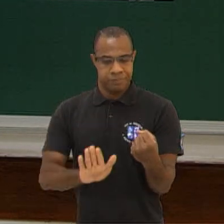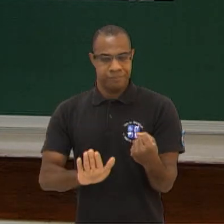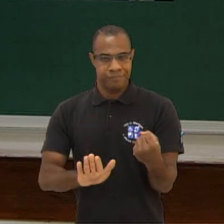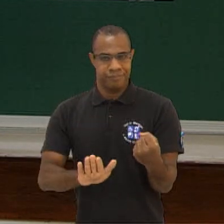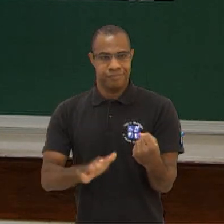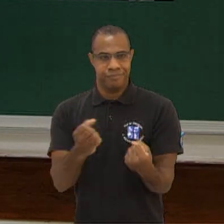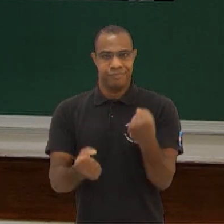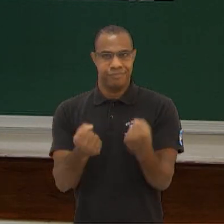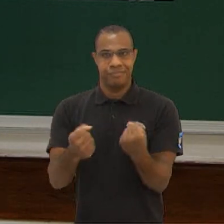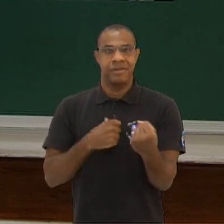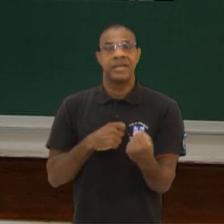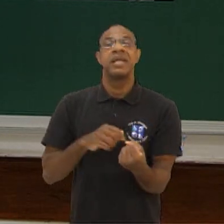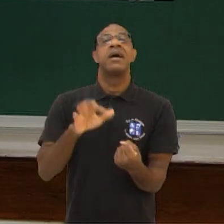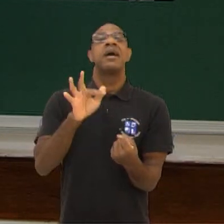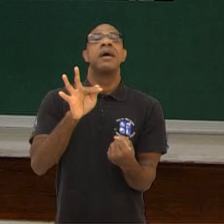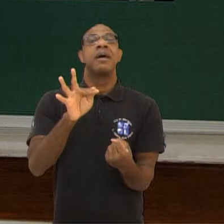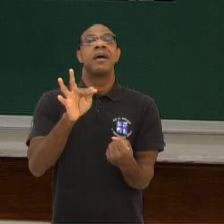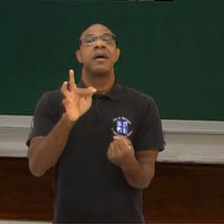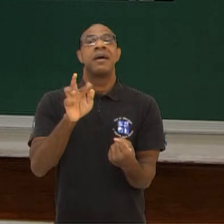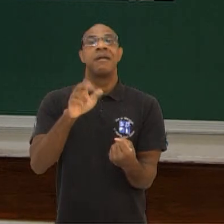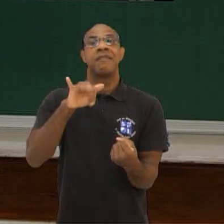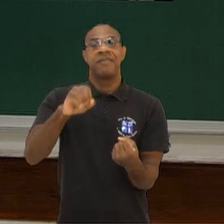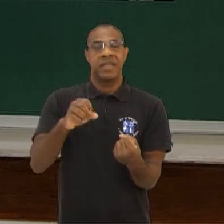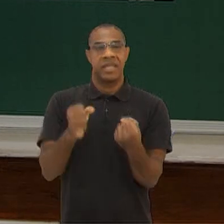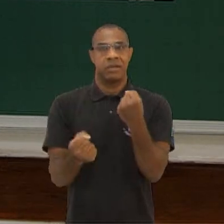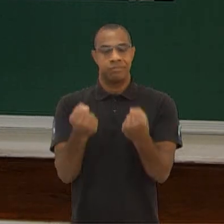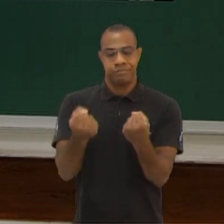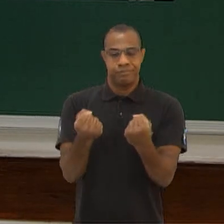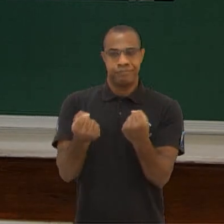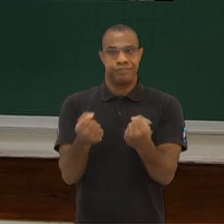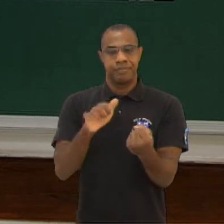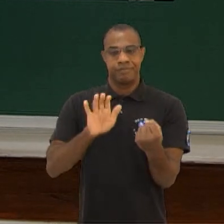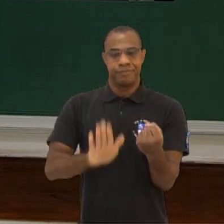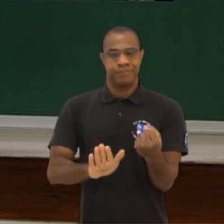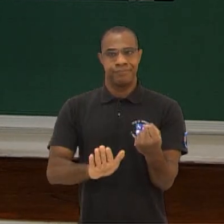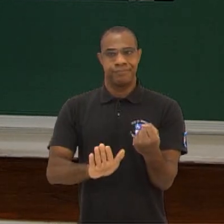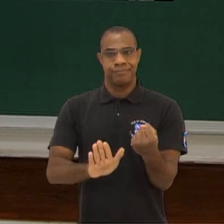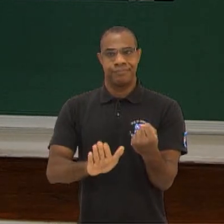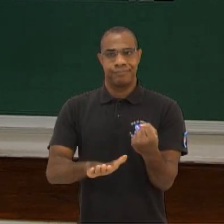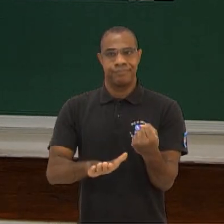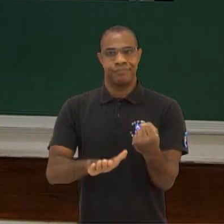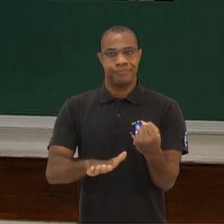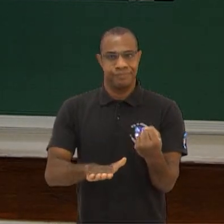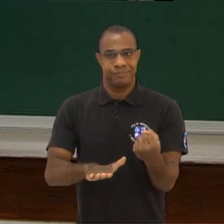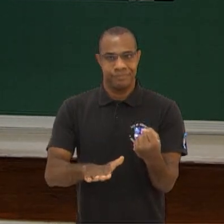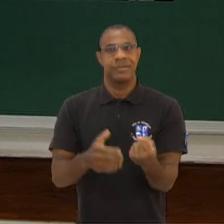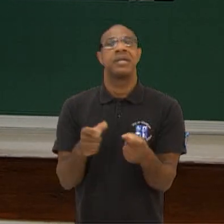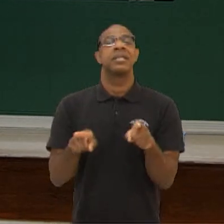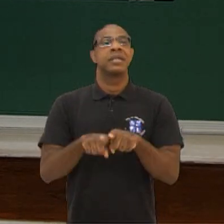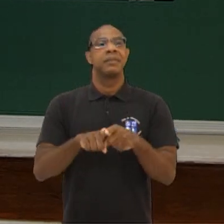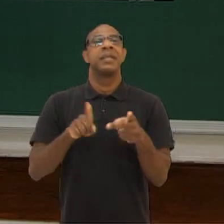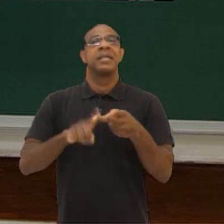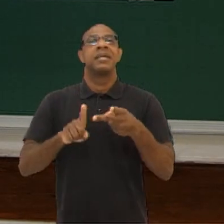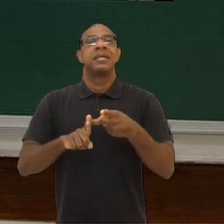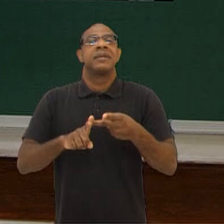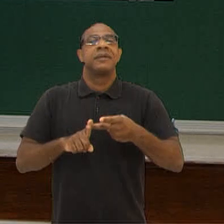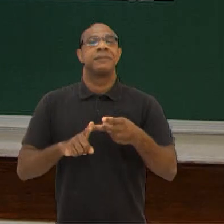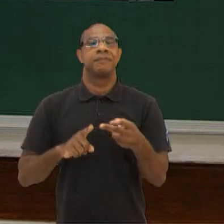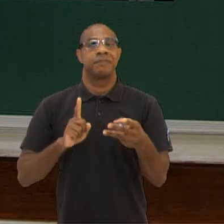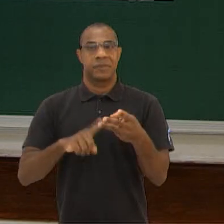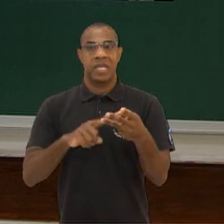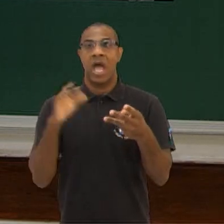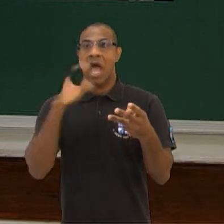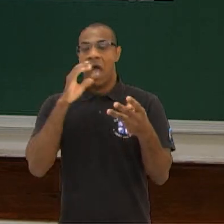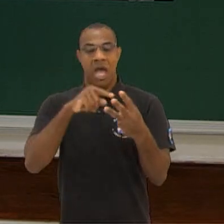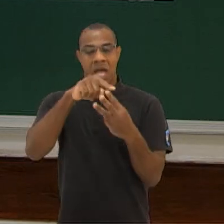também o freio, né? Que também é um acelerador, variação da velocidade. Você tem o acelerador comum, 3 aceleradores